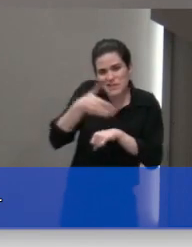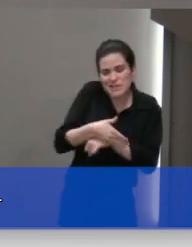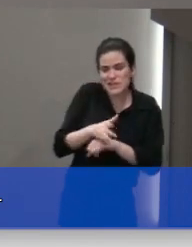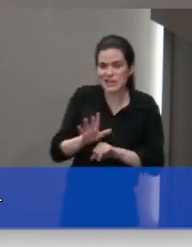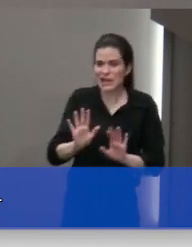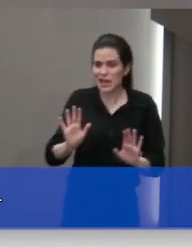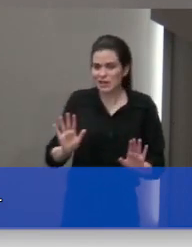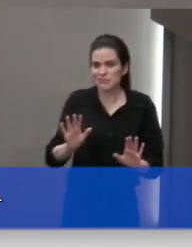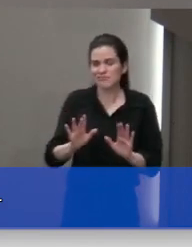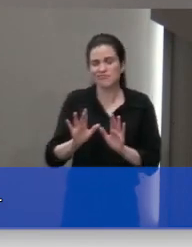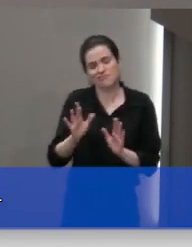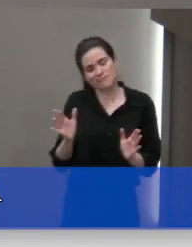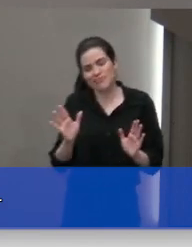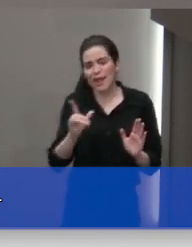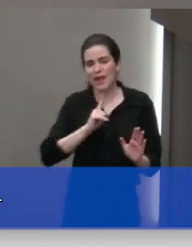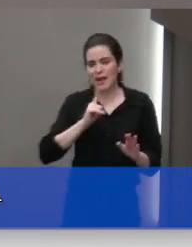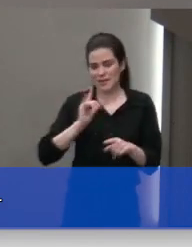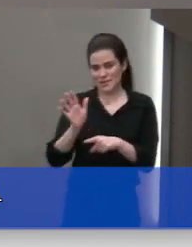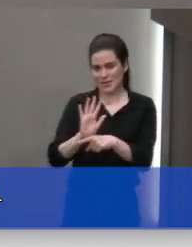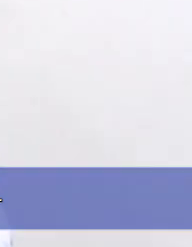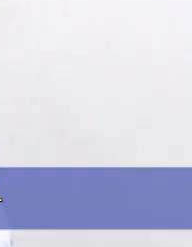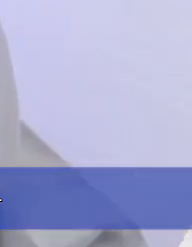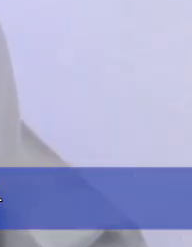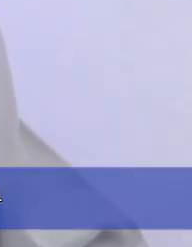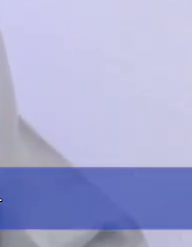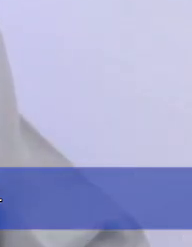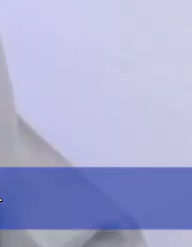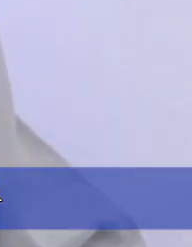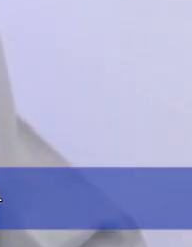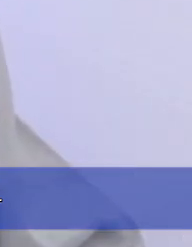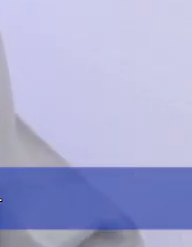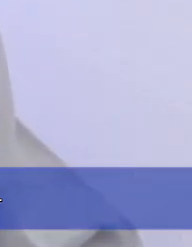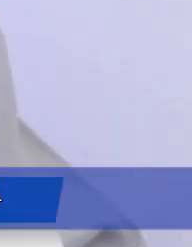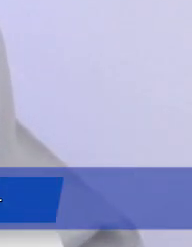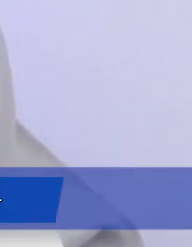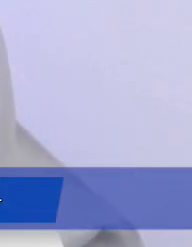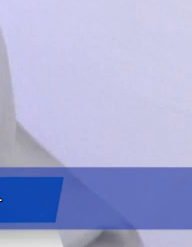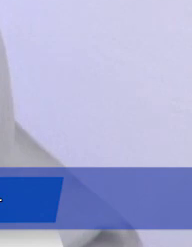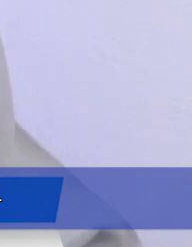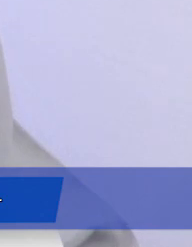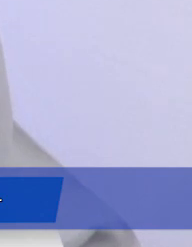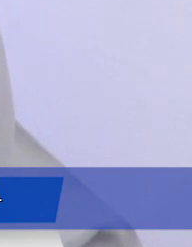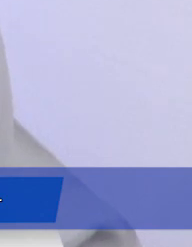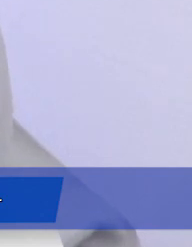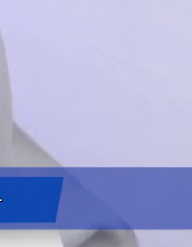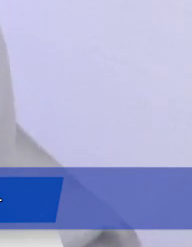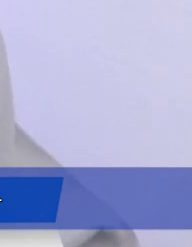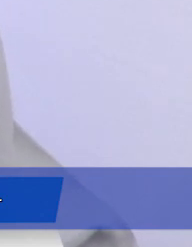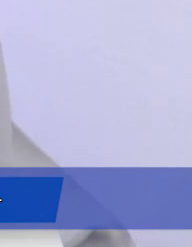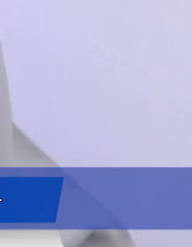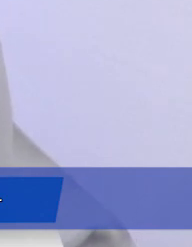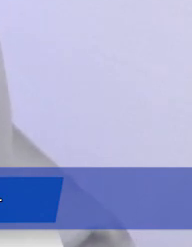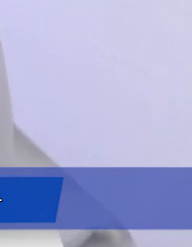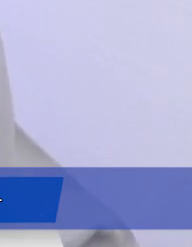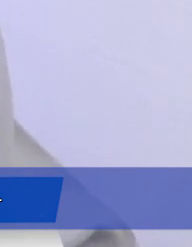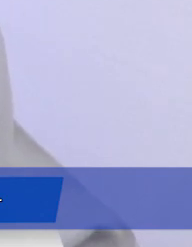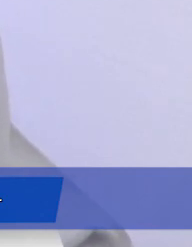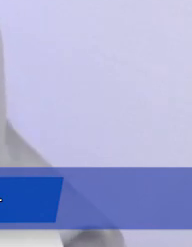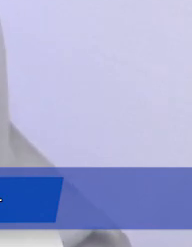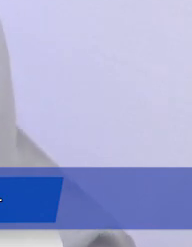também. Pode passar o vídeo do nosso prefeito. Em primeiro lugar, eu quero me associar